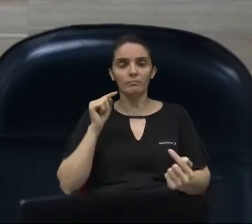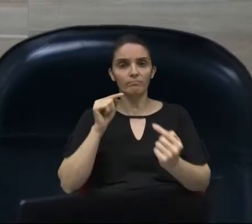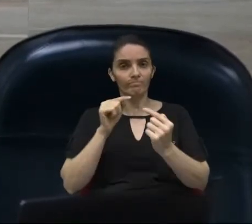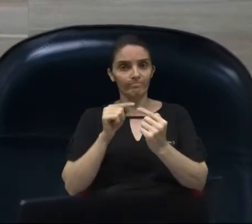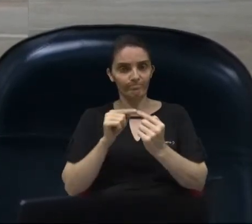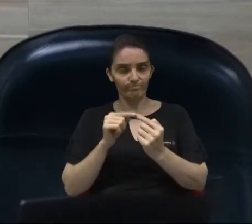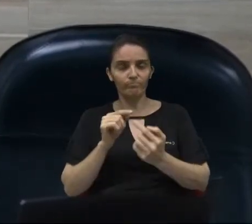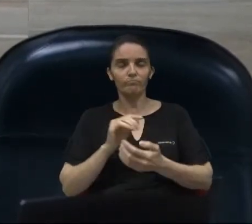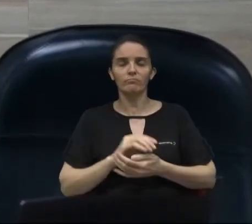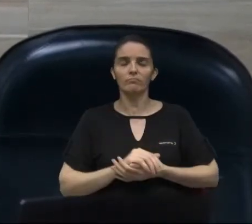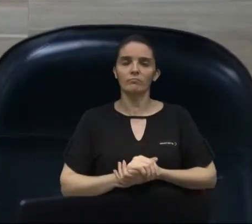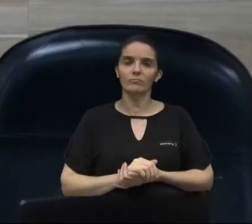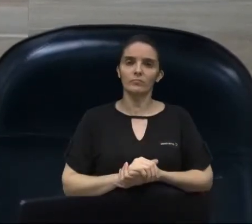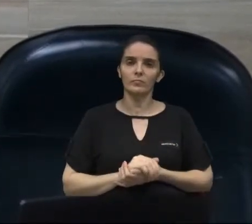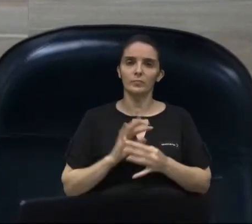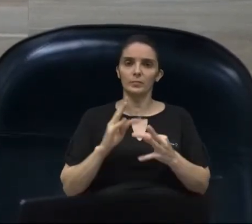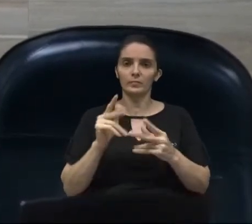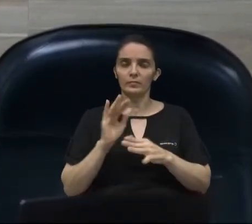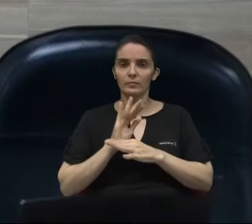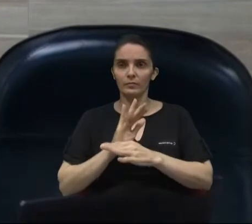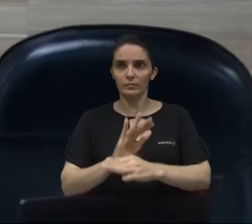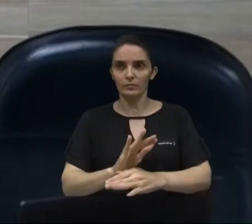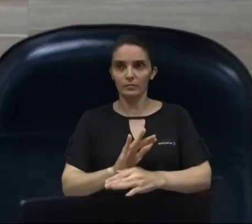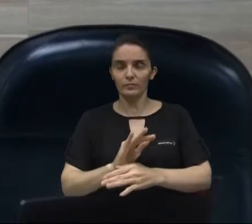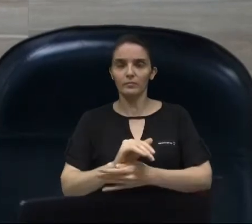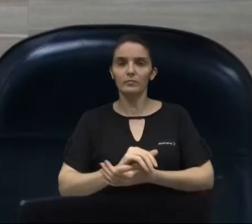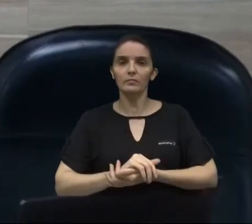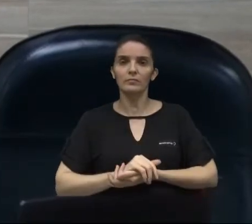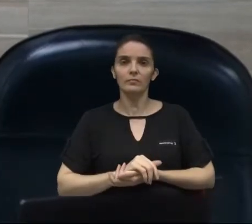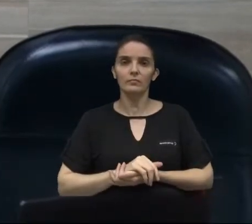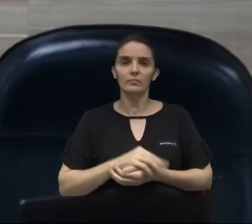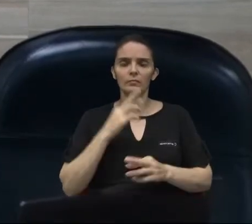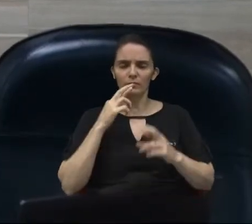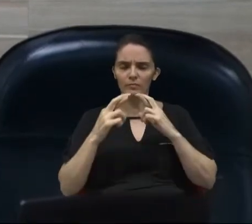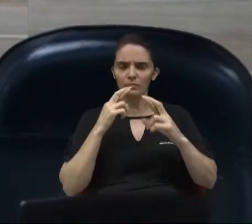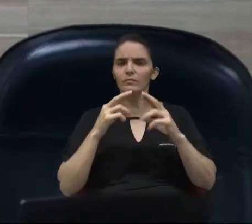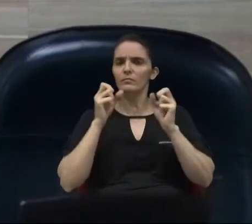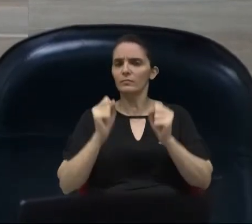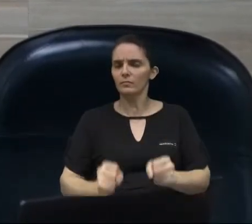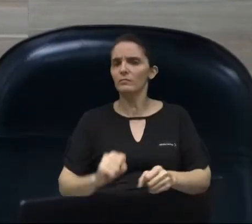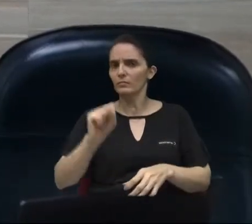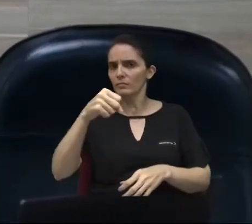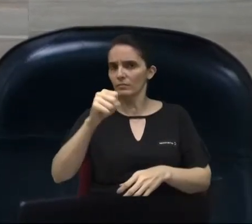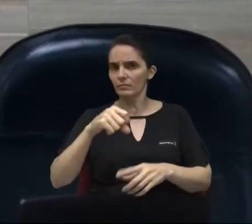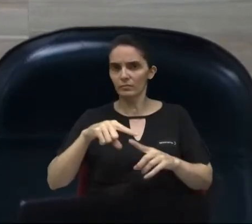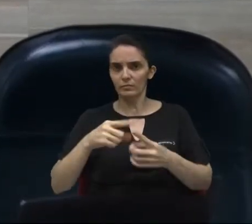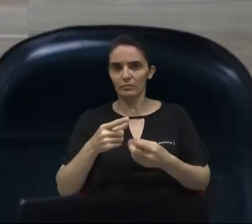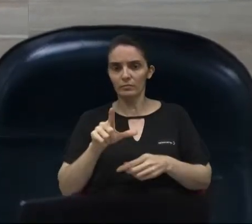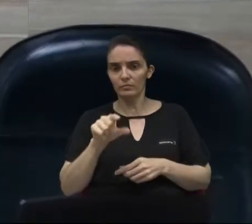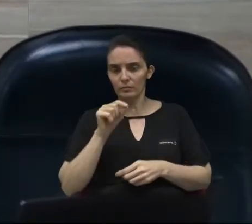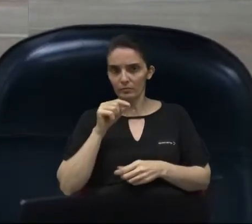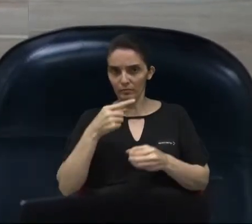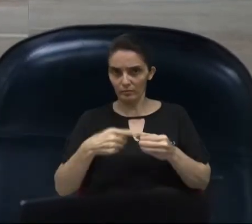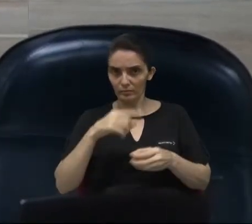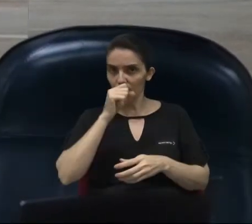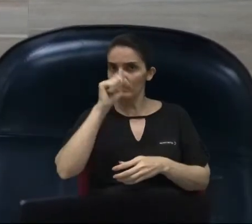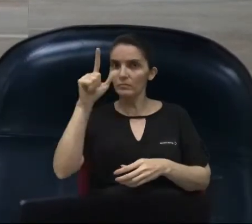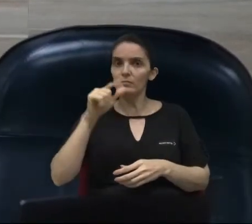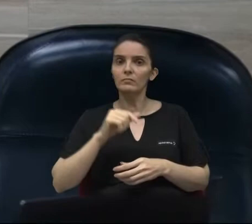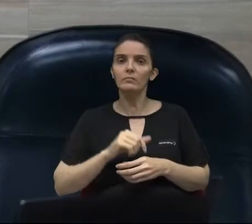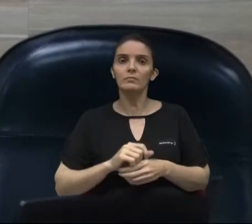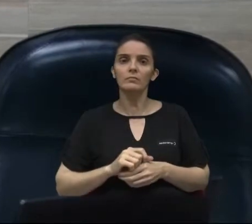acompanharem nisso, que pode ter reclamações, sim, mas nós decidimos que na cidade de Limeira o